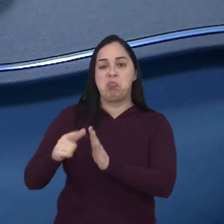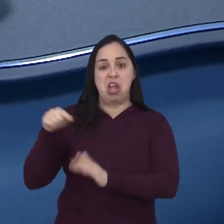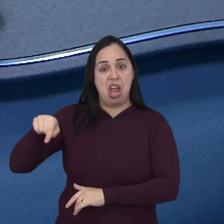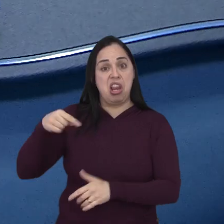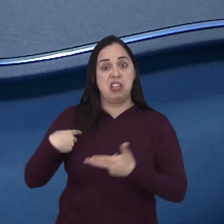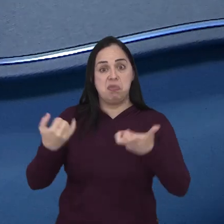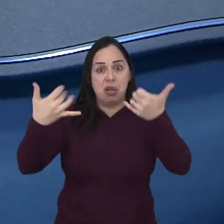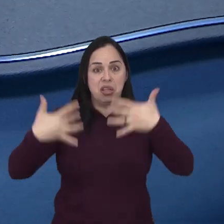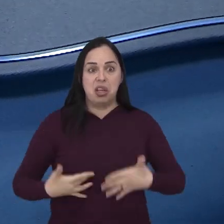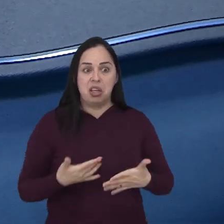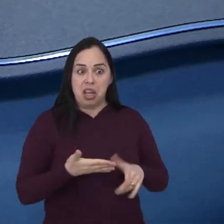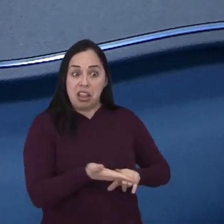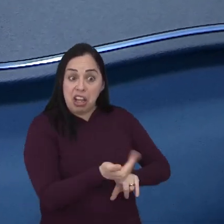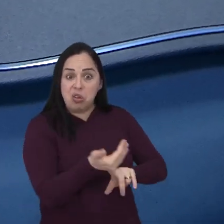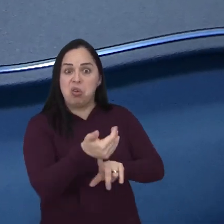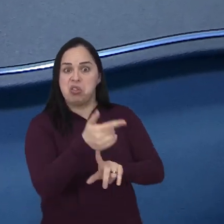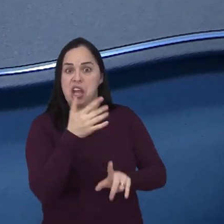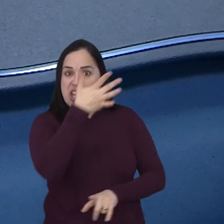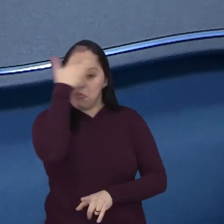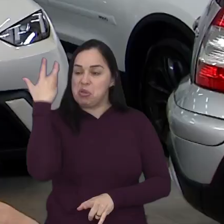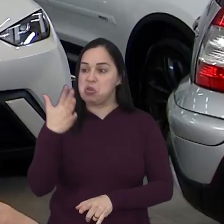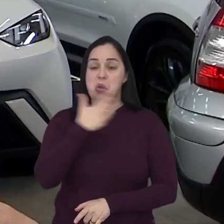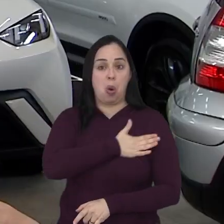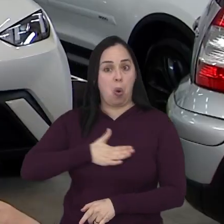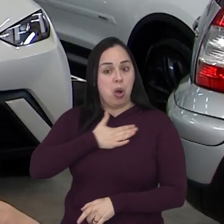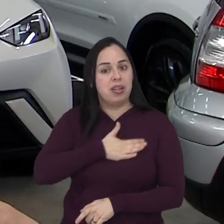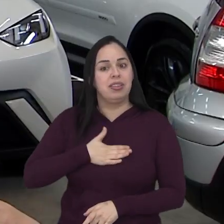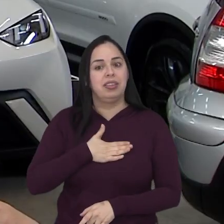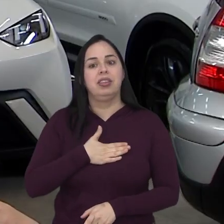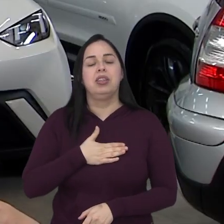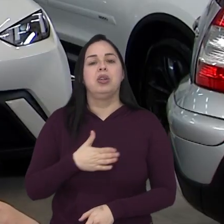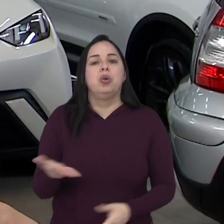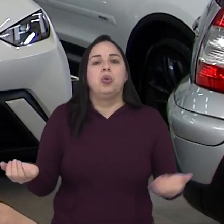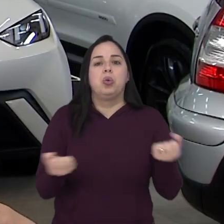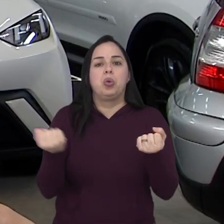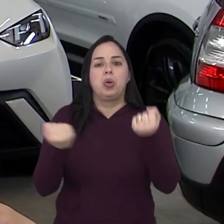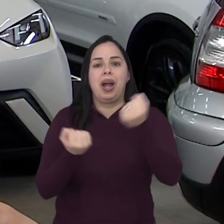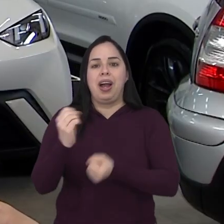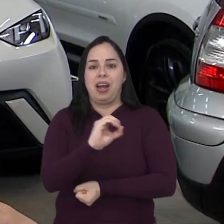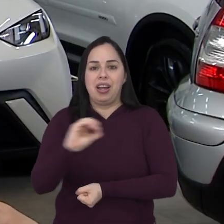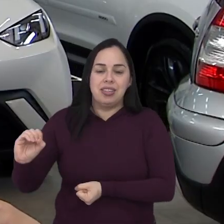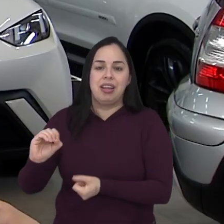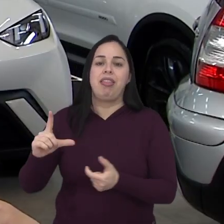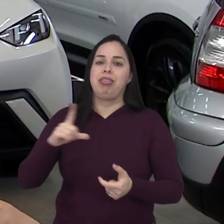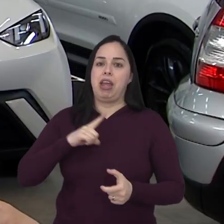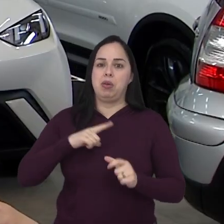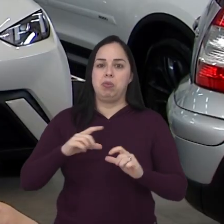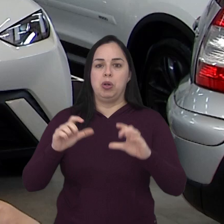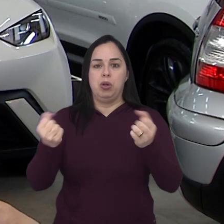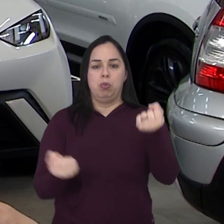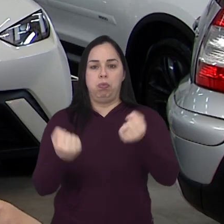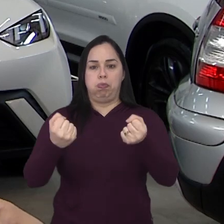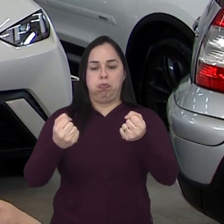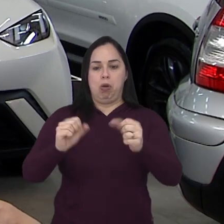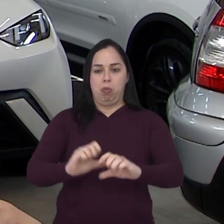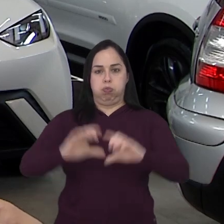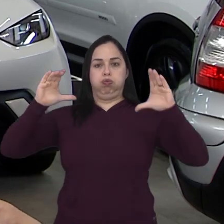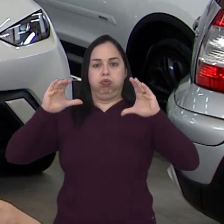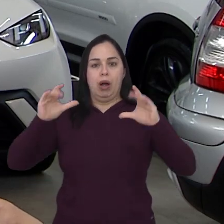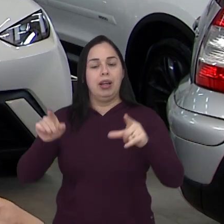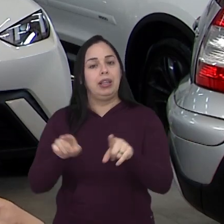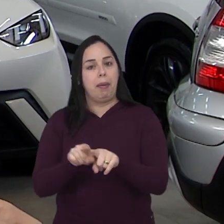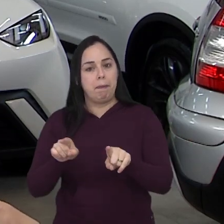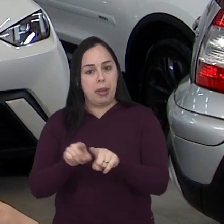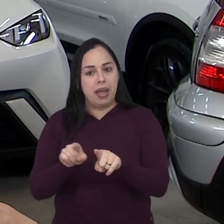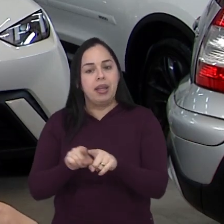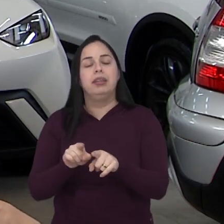inovações tecnológicas têm atraído os consumidores. Os modelos mais novos até o de entrada hoje, sai com airbag, ABS, geralmente